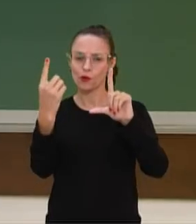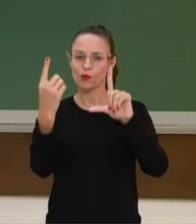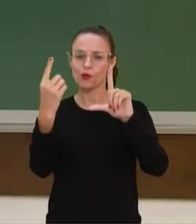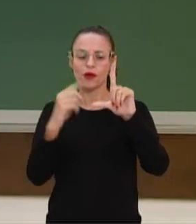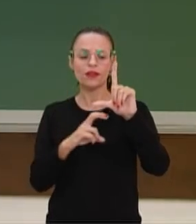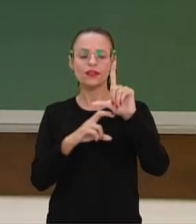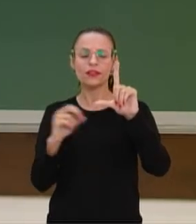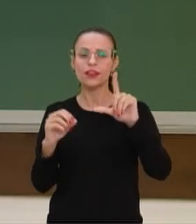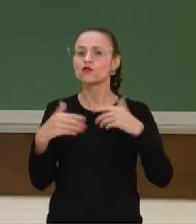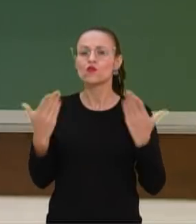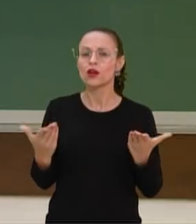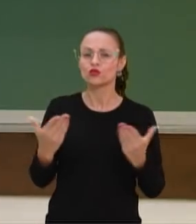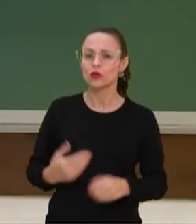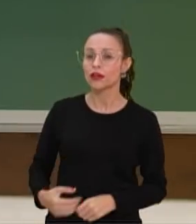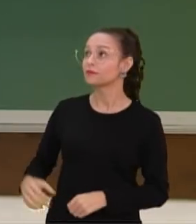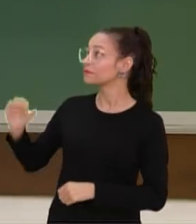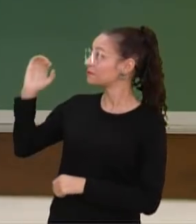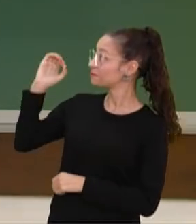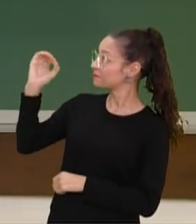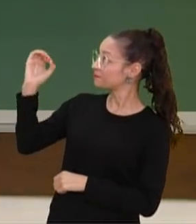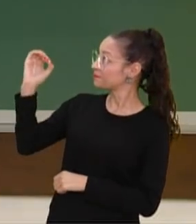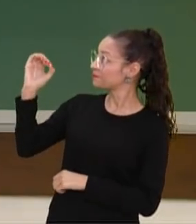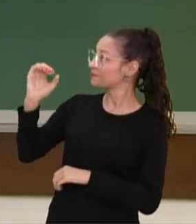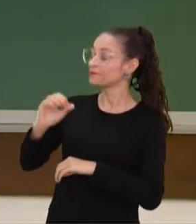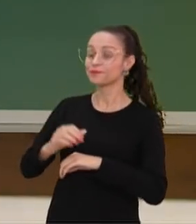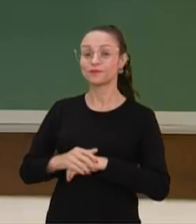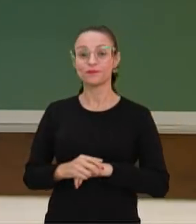base 500, quanto é?